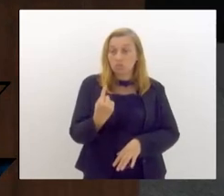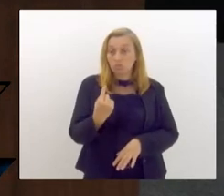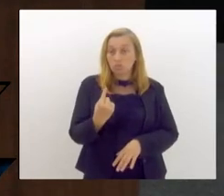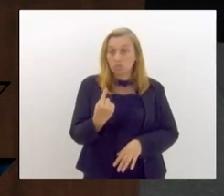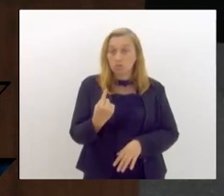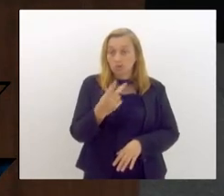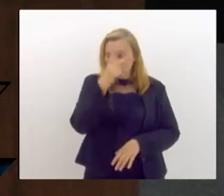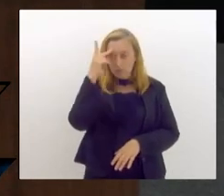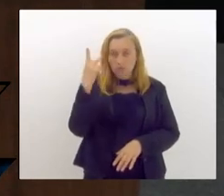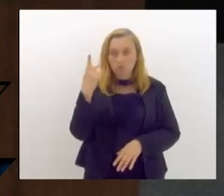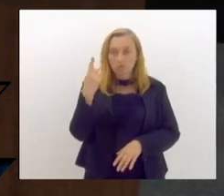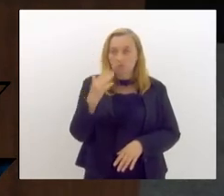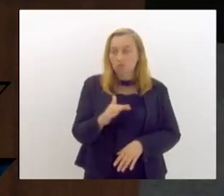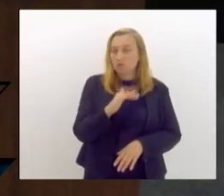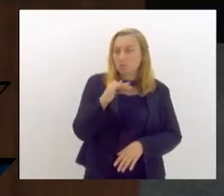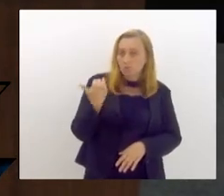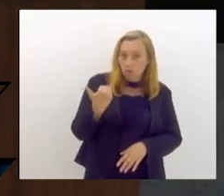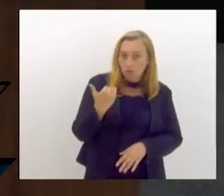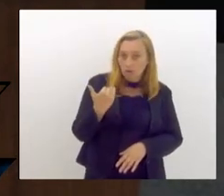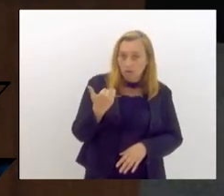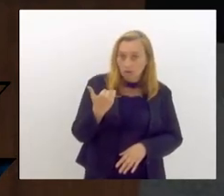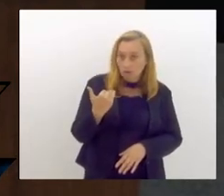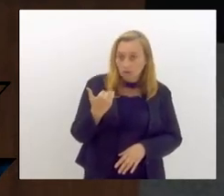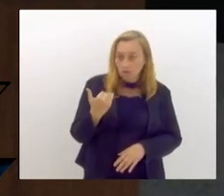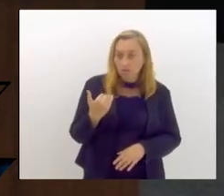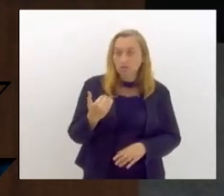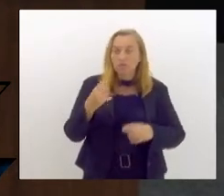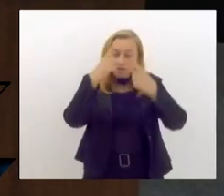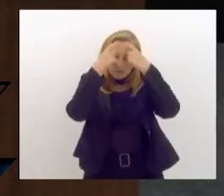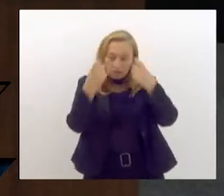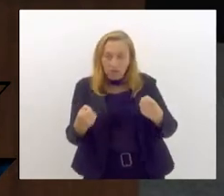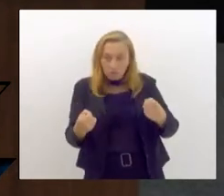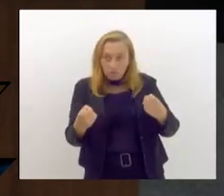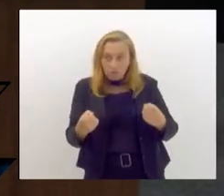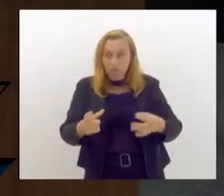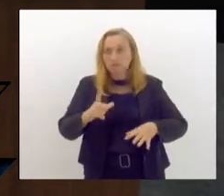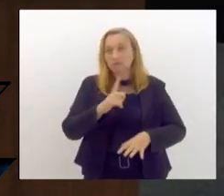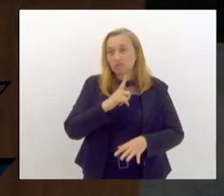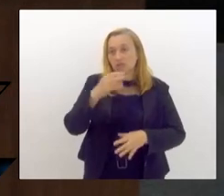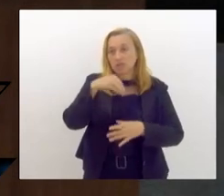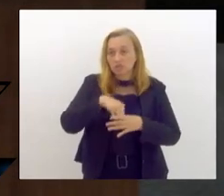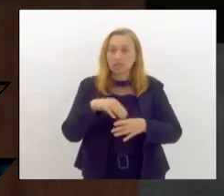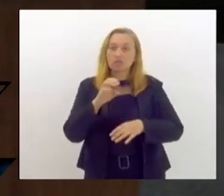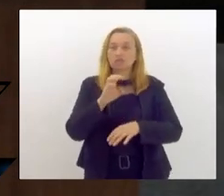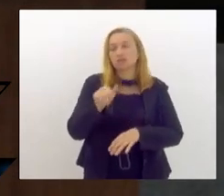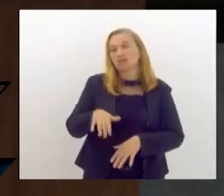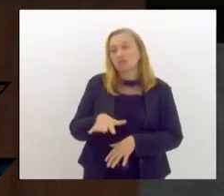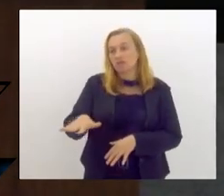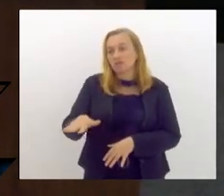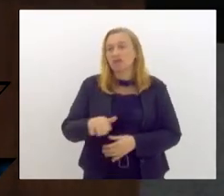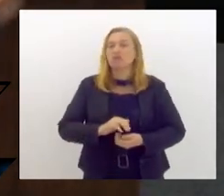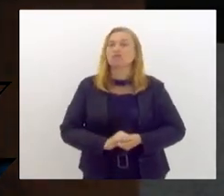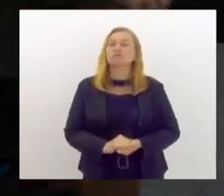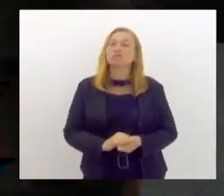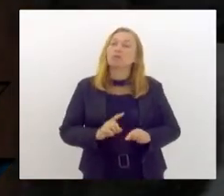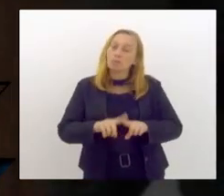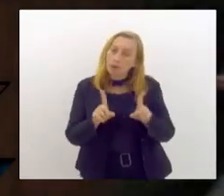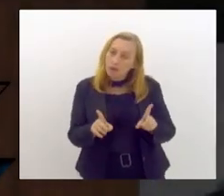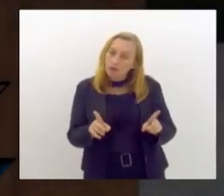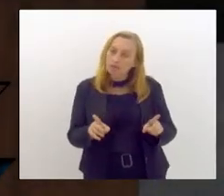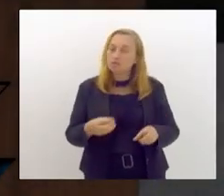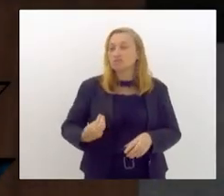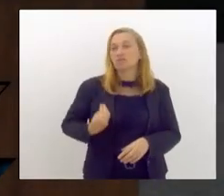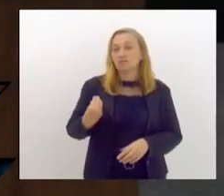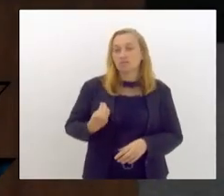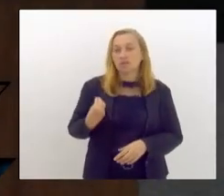da bala do Estado ou da bala da violência que ocorre dentro das favelas e periferias, mas